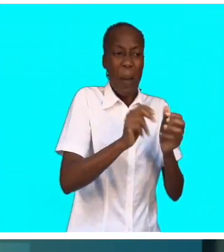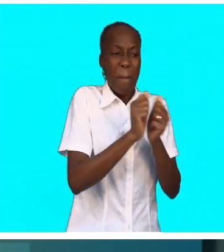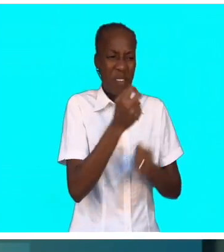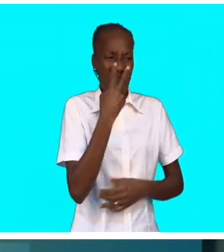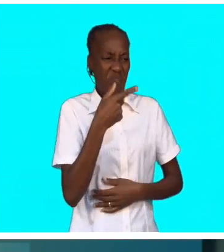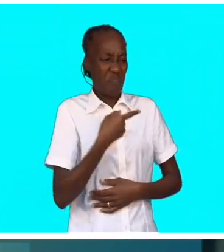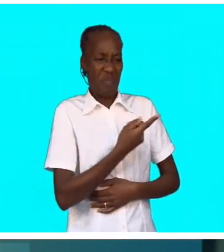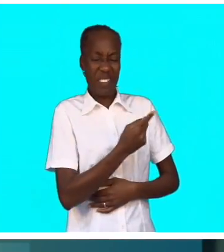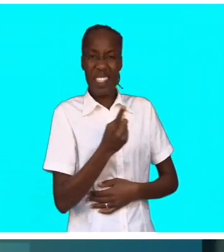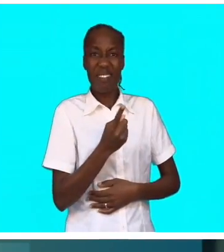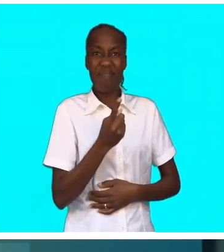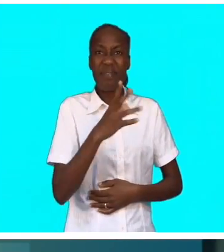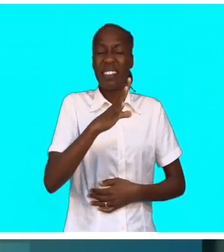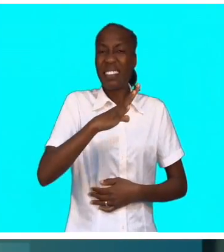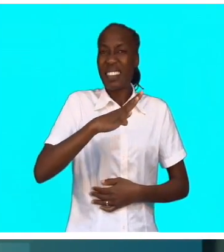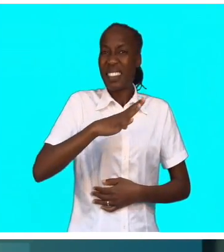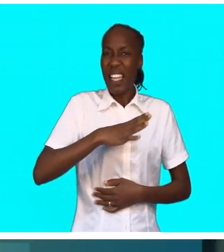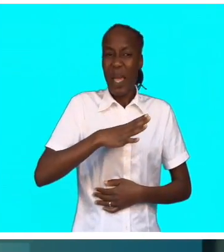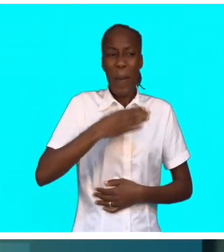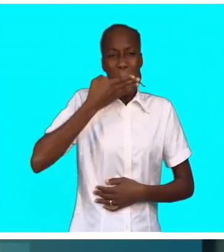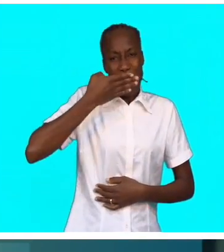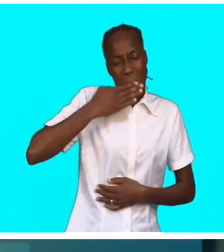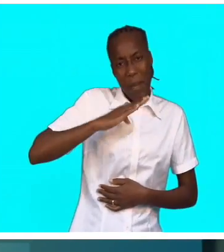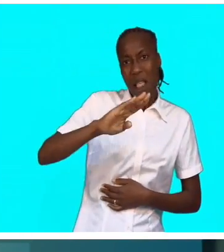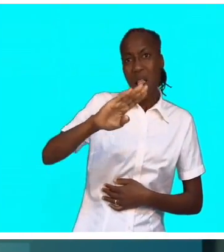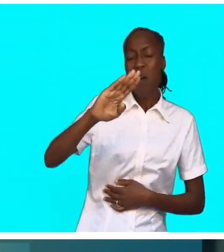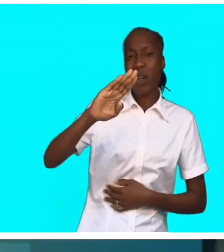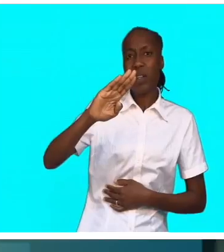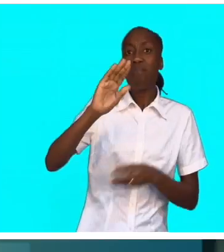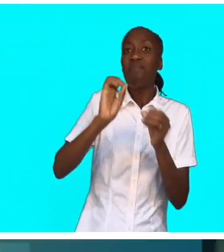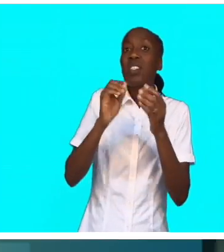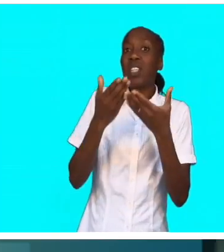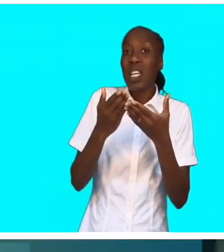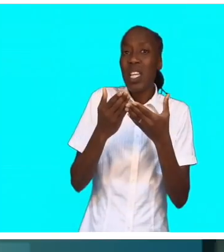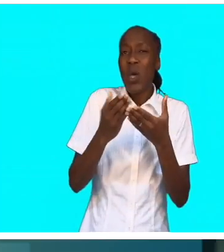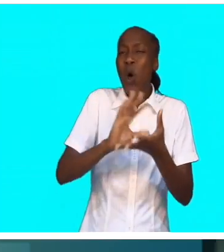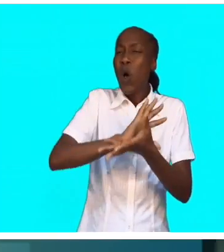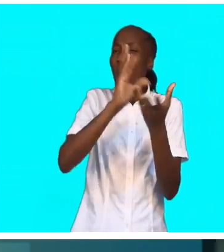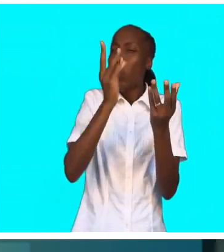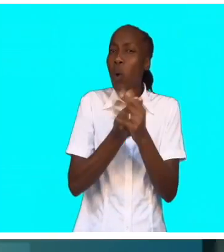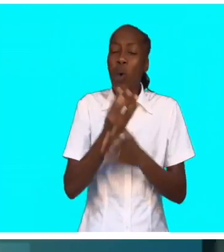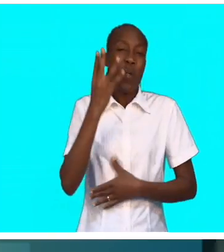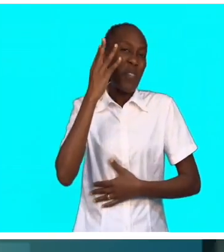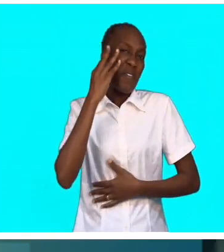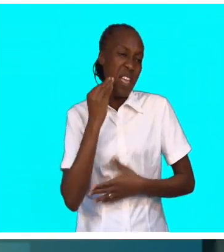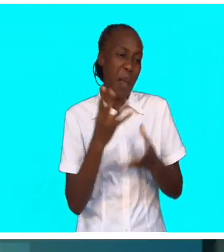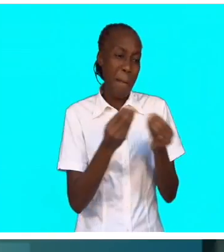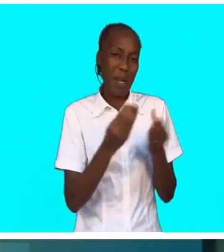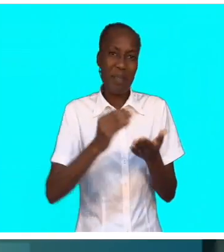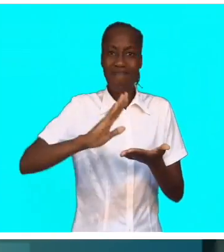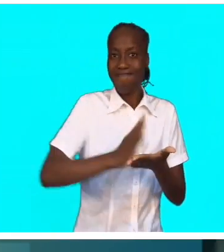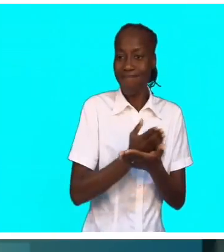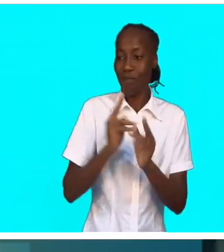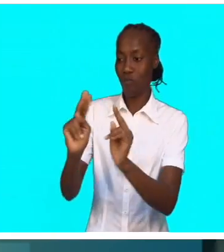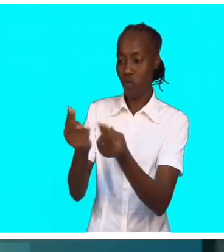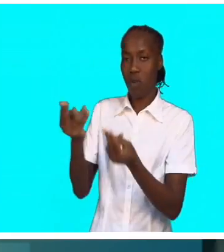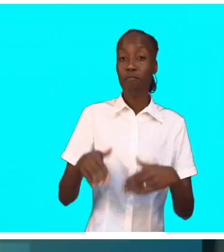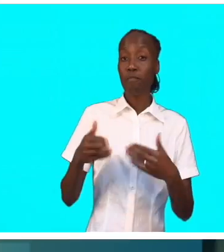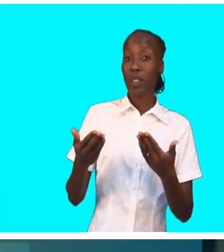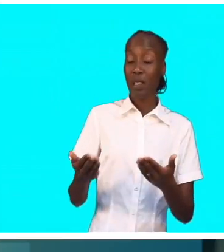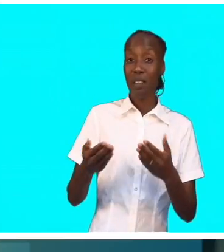que chegamos à conclusão que é melhor, rentável, retirar todo aquele equipamento e colocar lá um novo